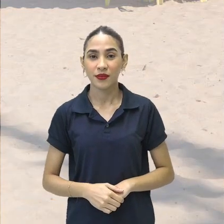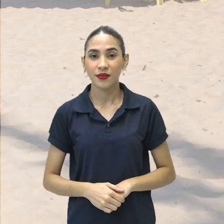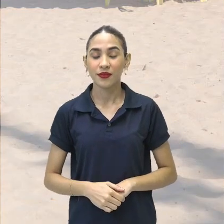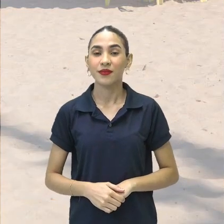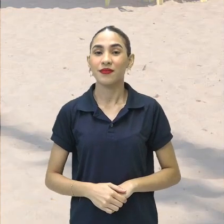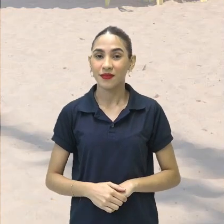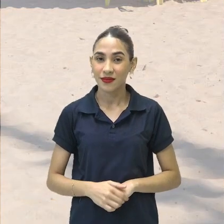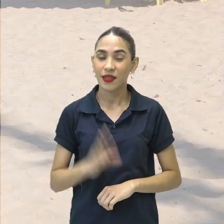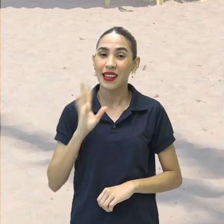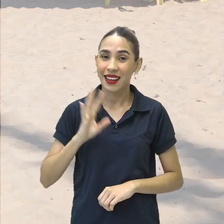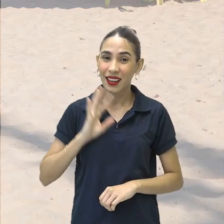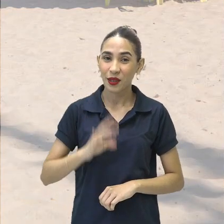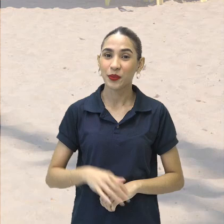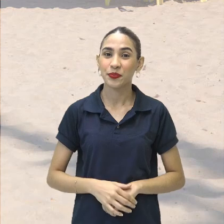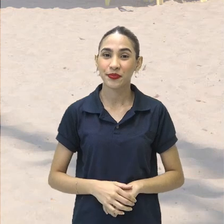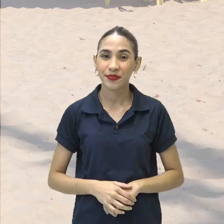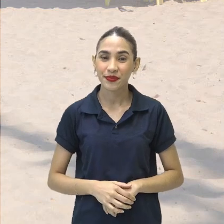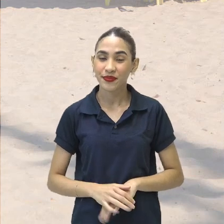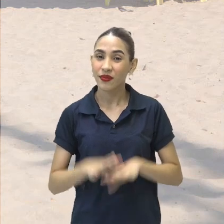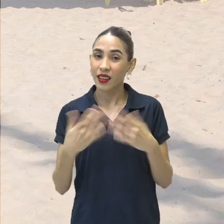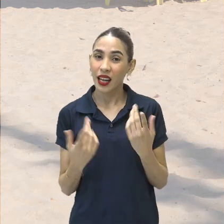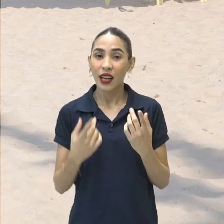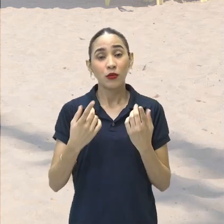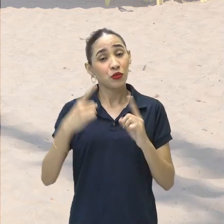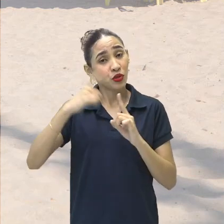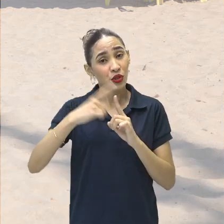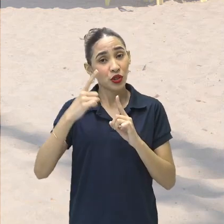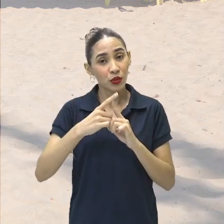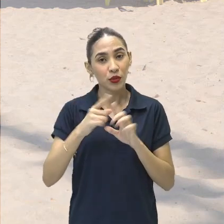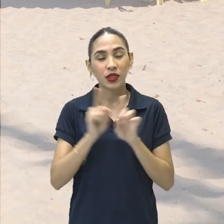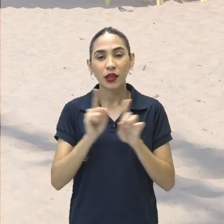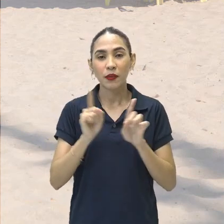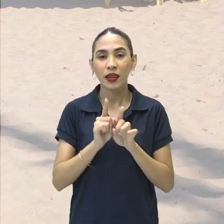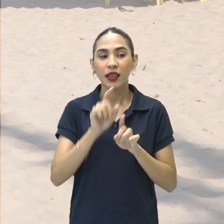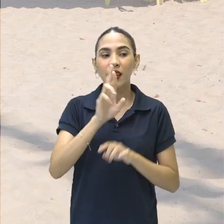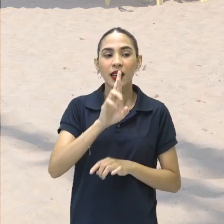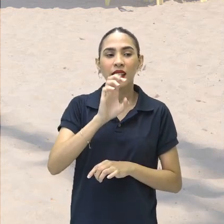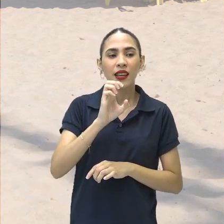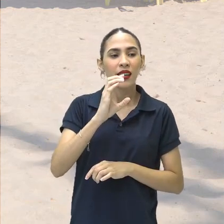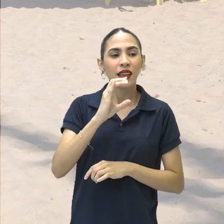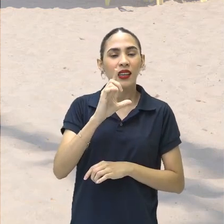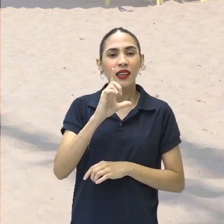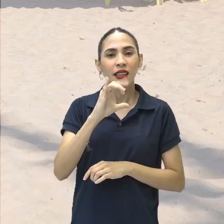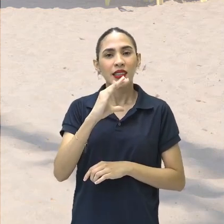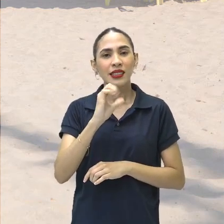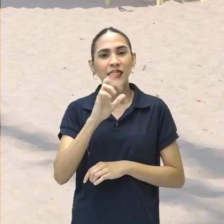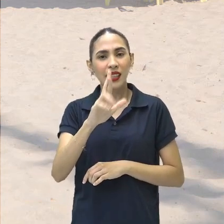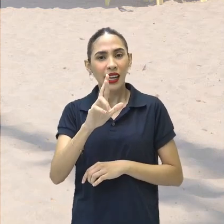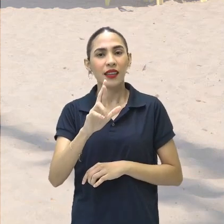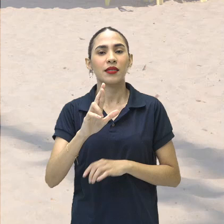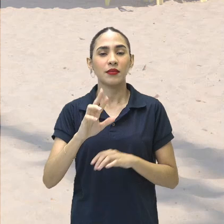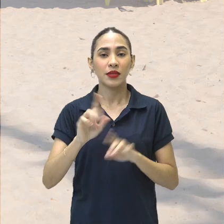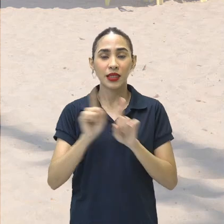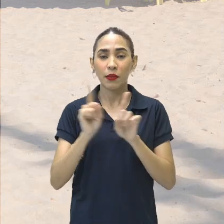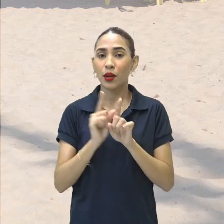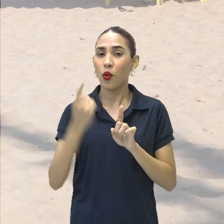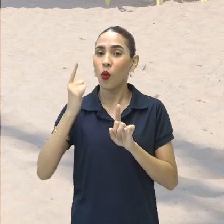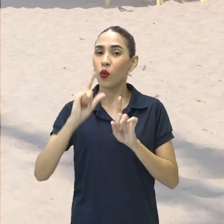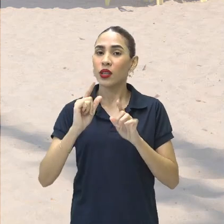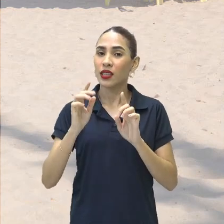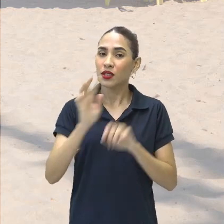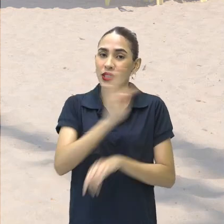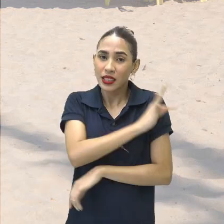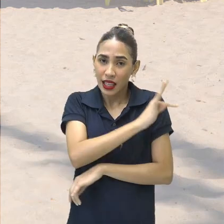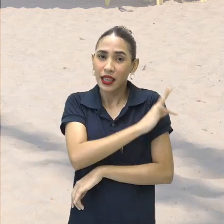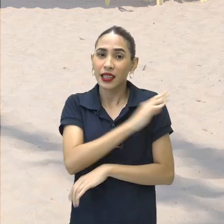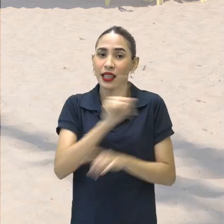Olha aí que legal, né? É uma forma de reciclar os compostos orgânicos. Tem também algumas outras técnicas que algumas pessoas